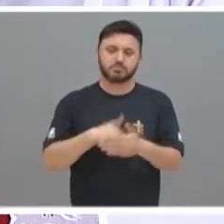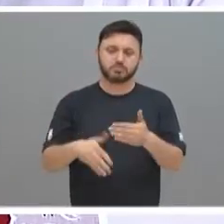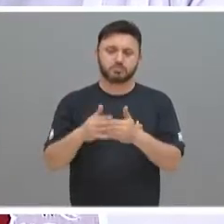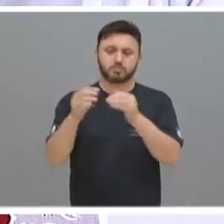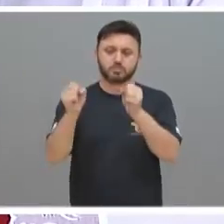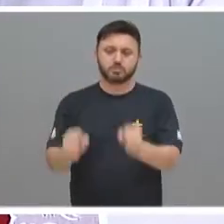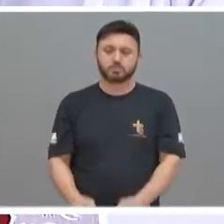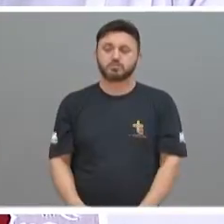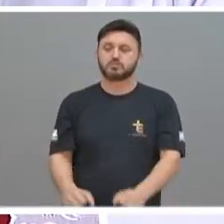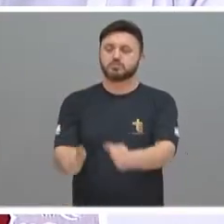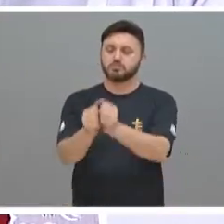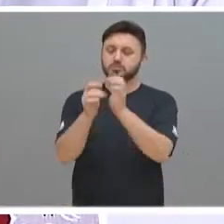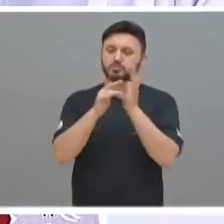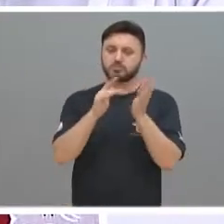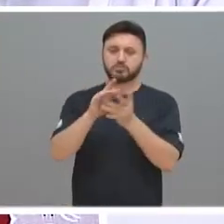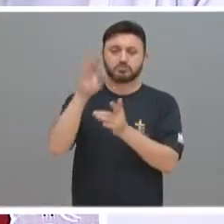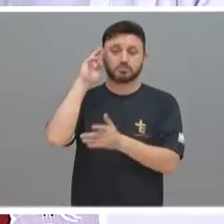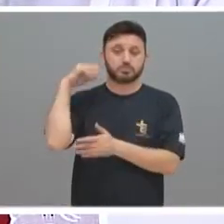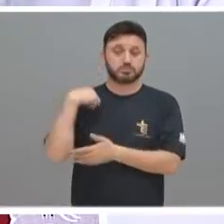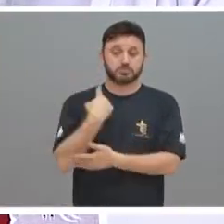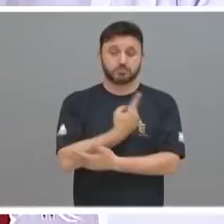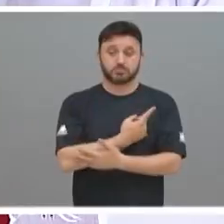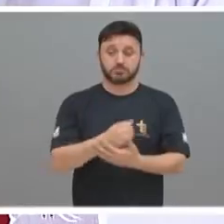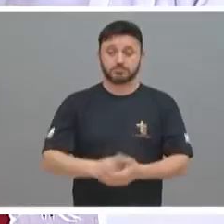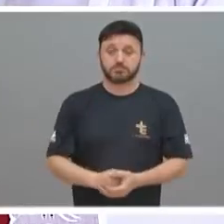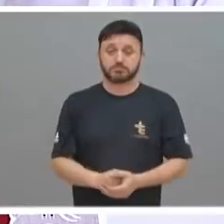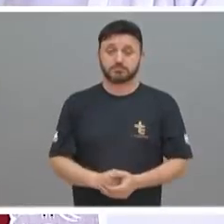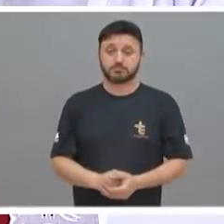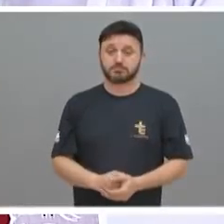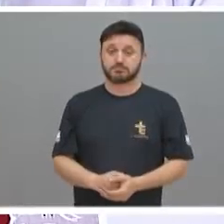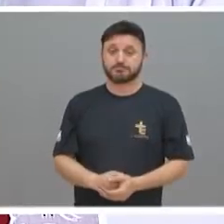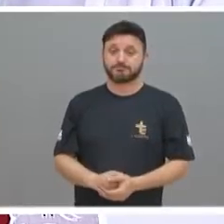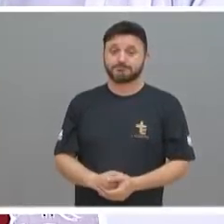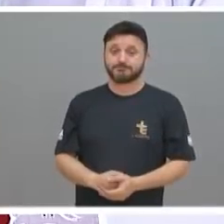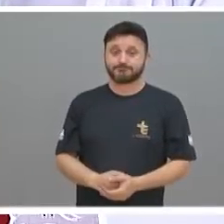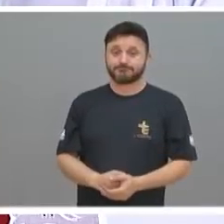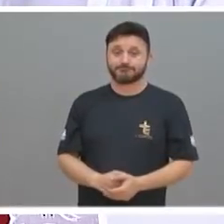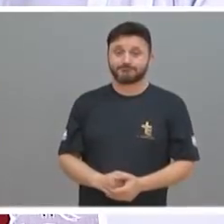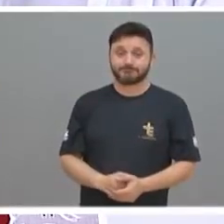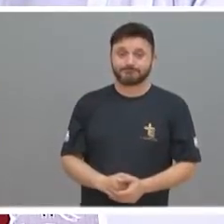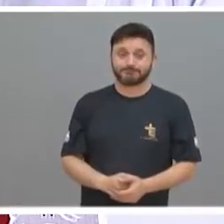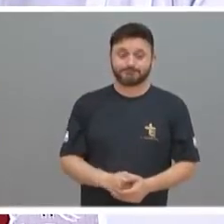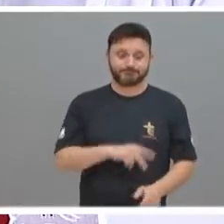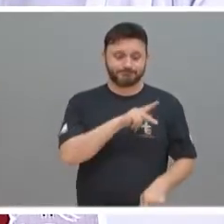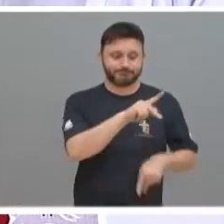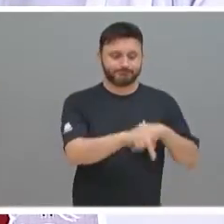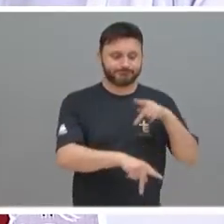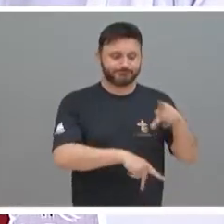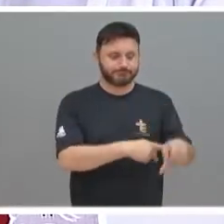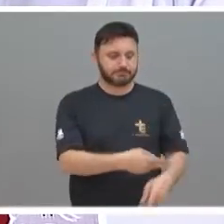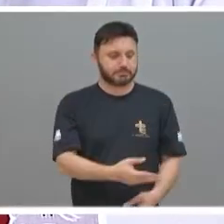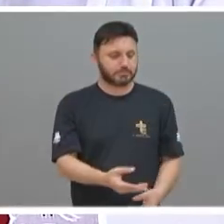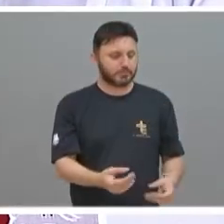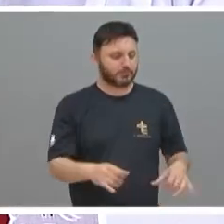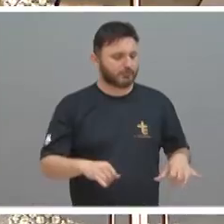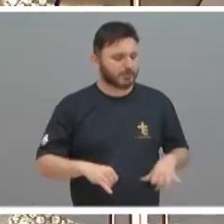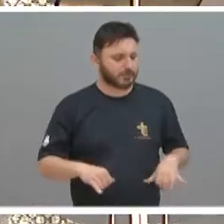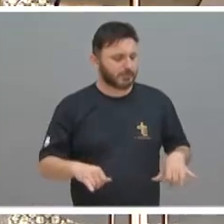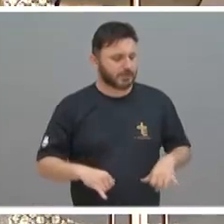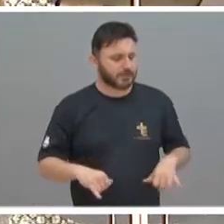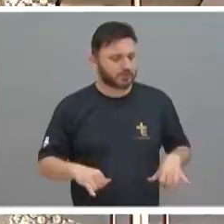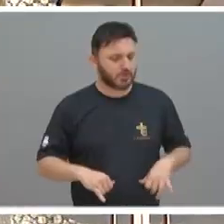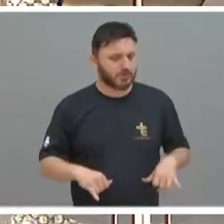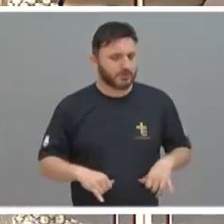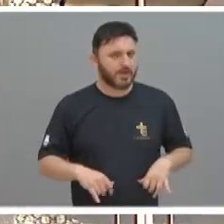e Todo-Poderoso, por Cristo, Senhor nosso, compadecendo-se da fraqueza humana, Ele nasceu da